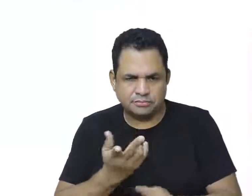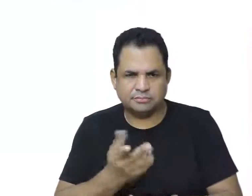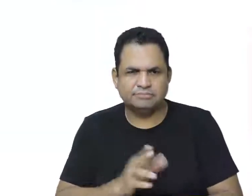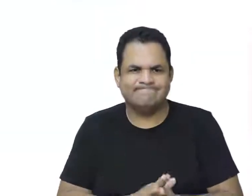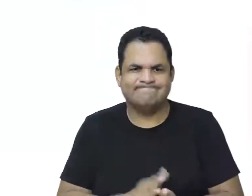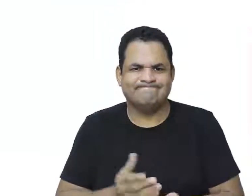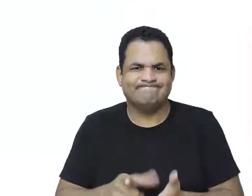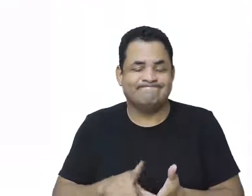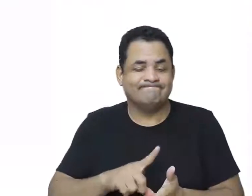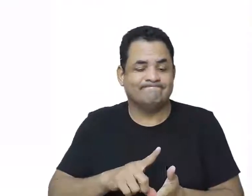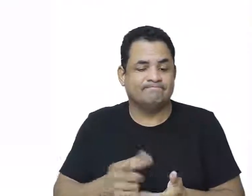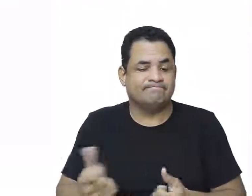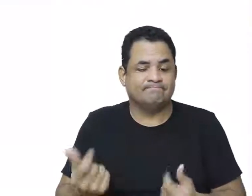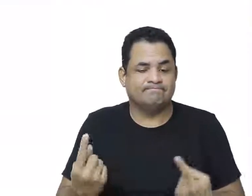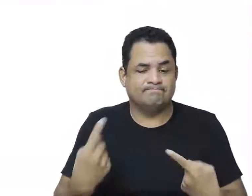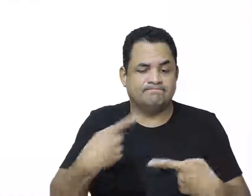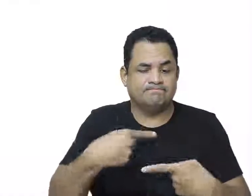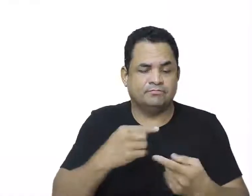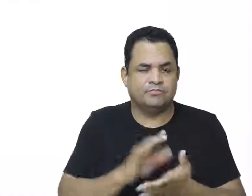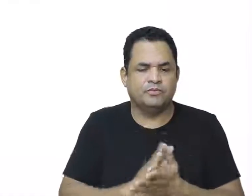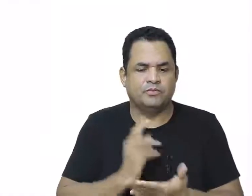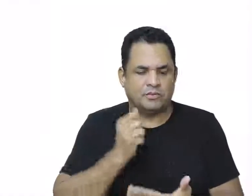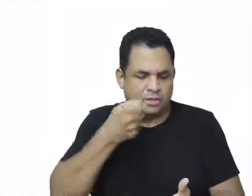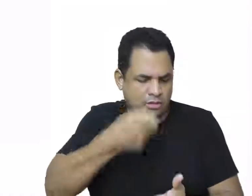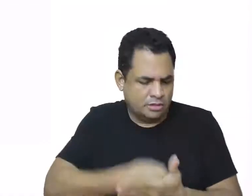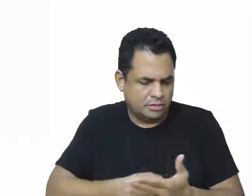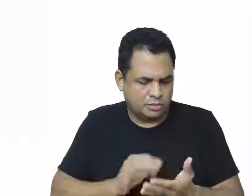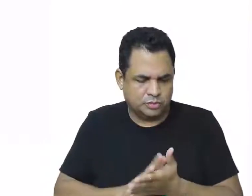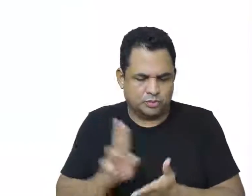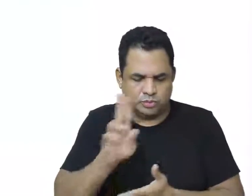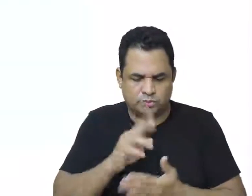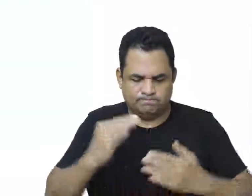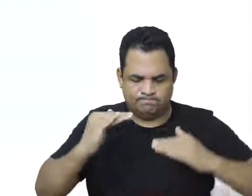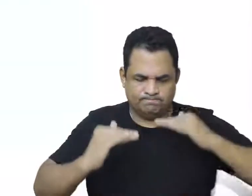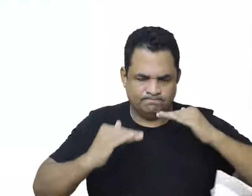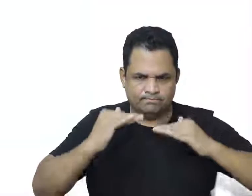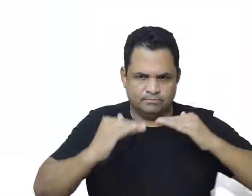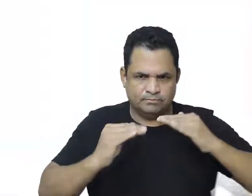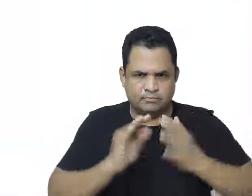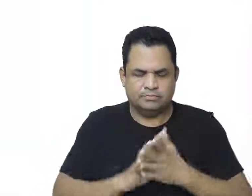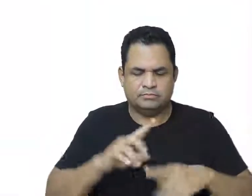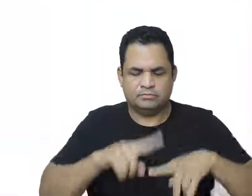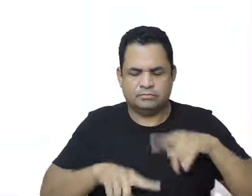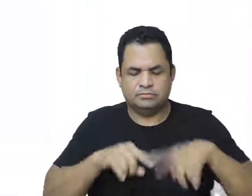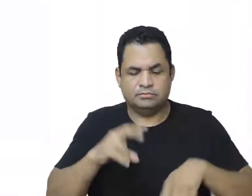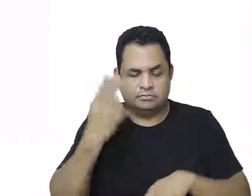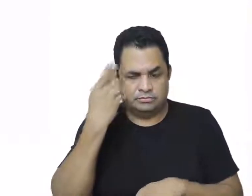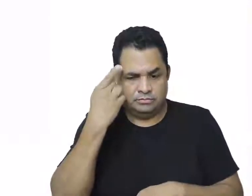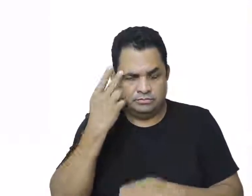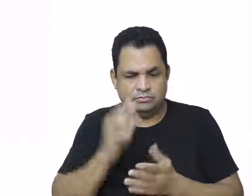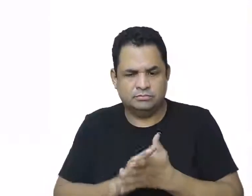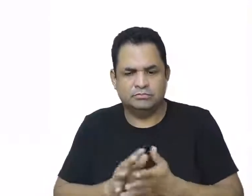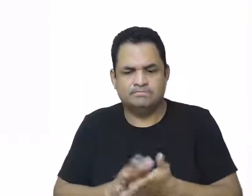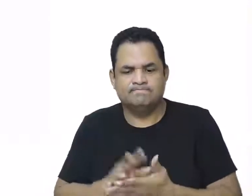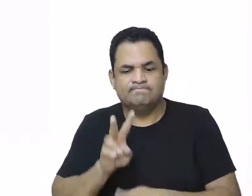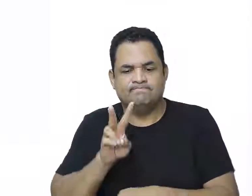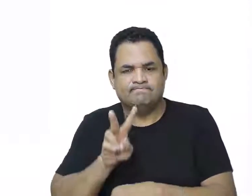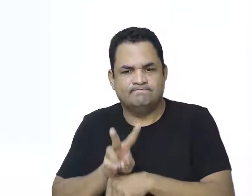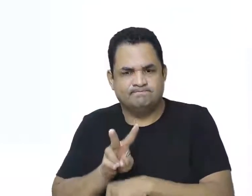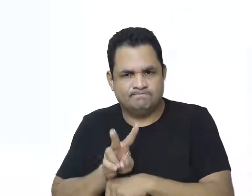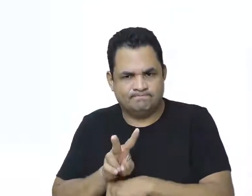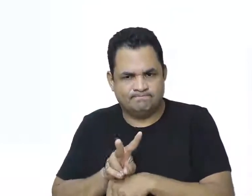contrário, defende o uso equilibrado dos recursos naturais, tendo como princípio a prevenção